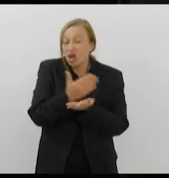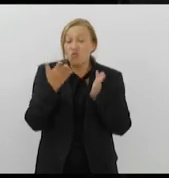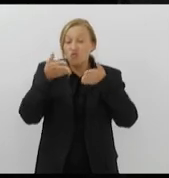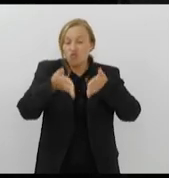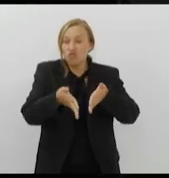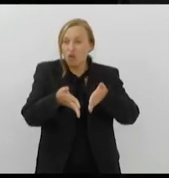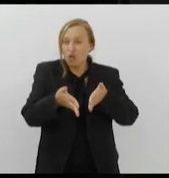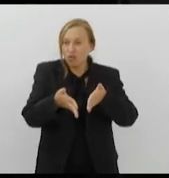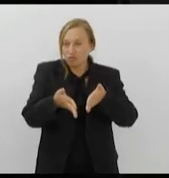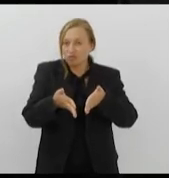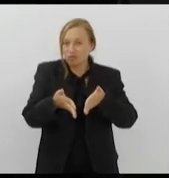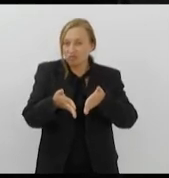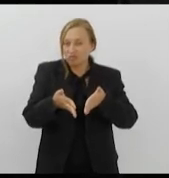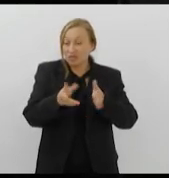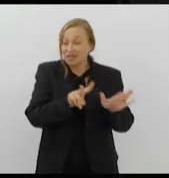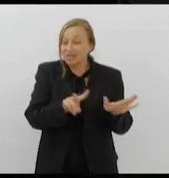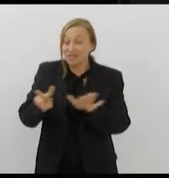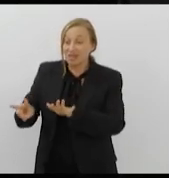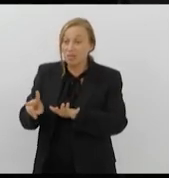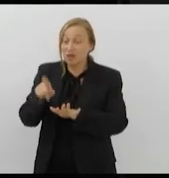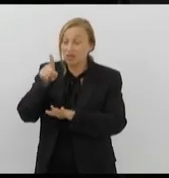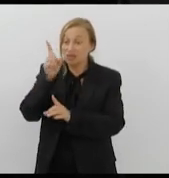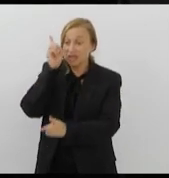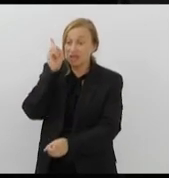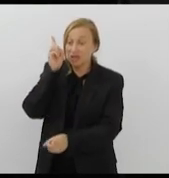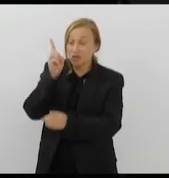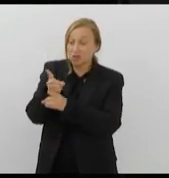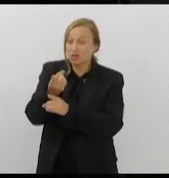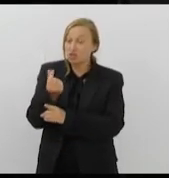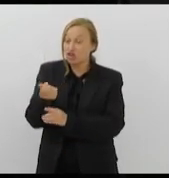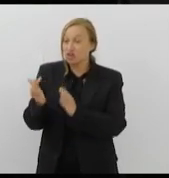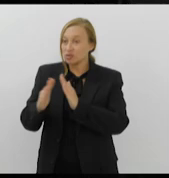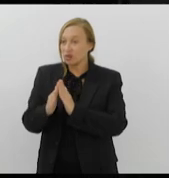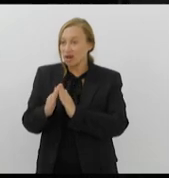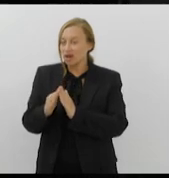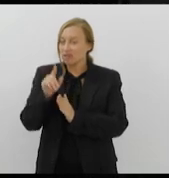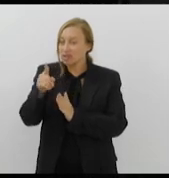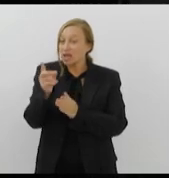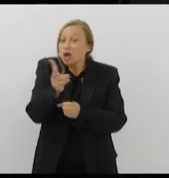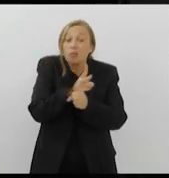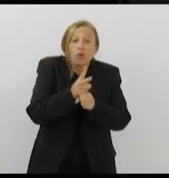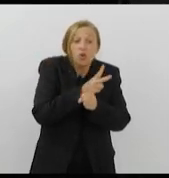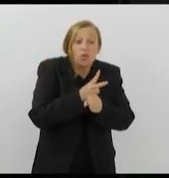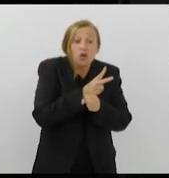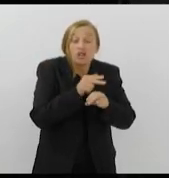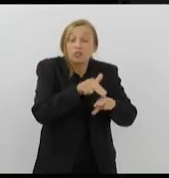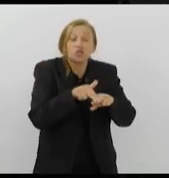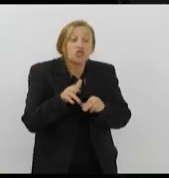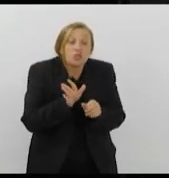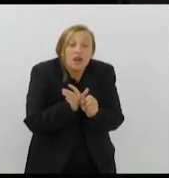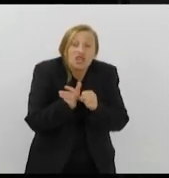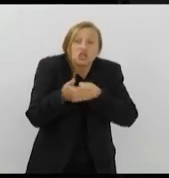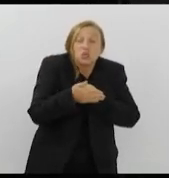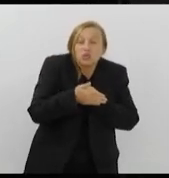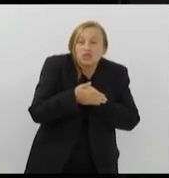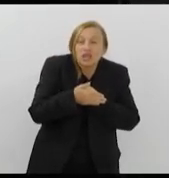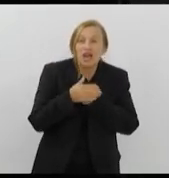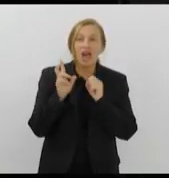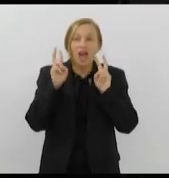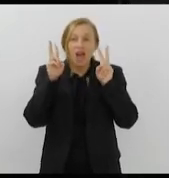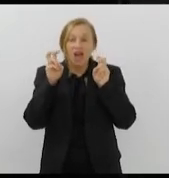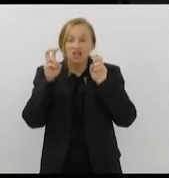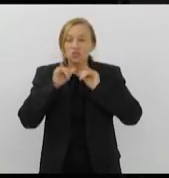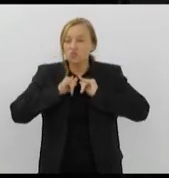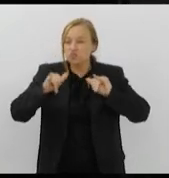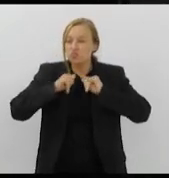alvo essa semana. Você buscou um motivo para tentar esconder as matérias que estavam saindo nos